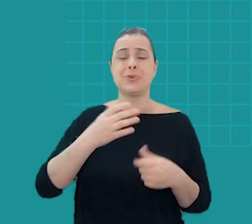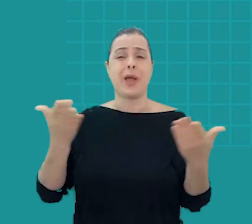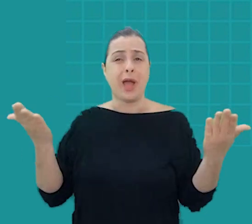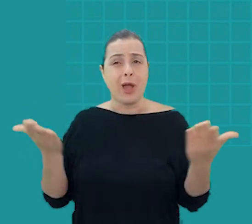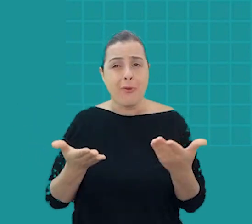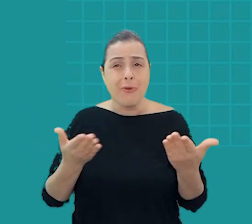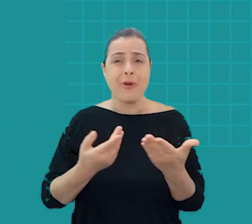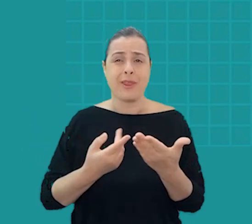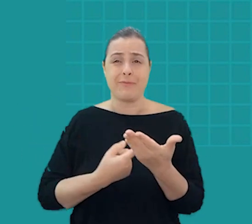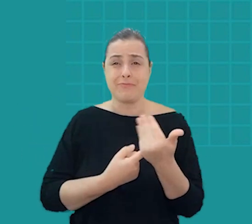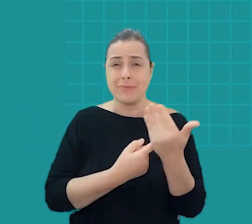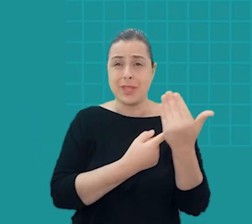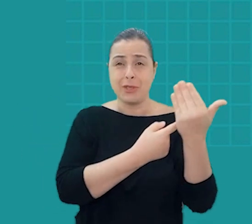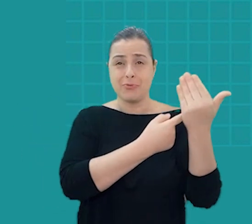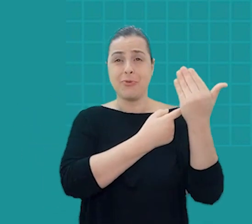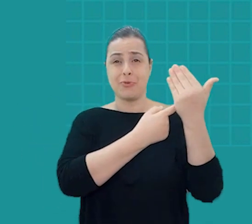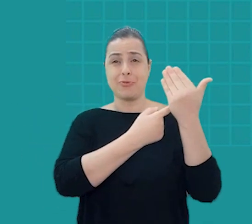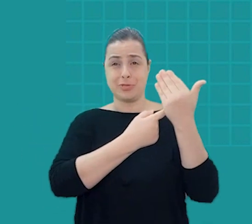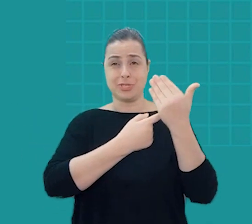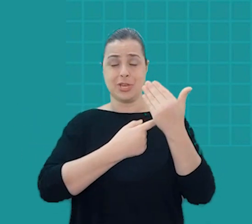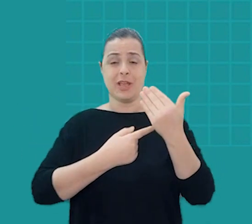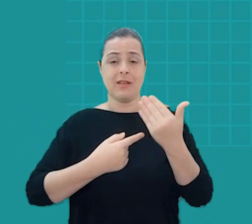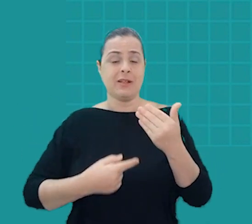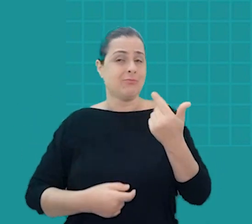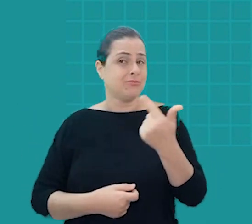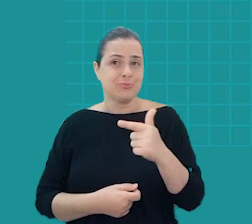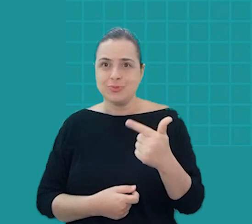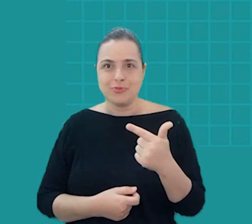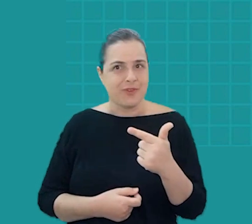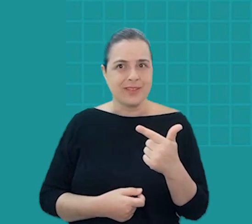aparelho digital, eu estaria excluído desse regime